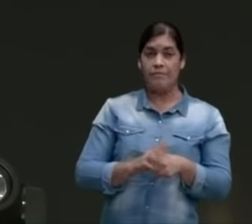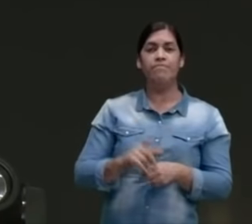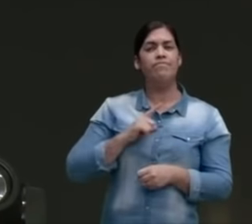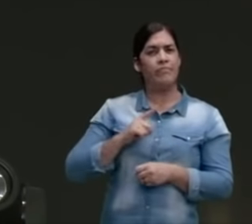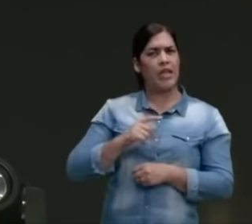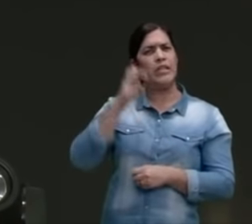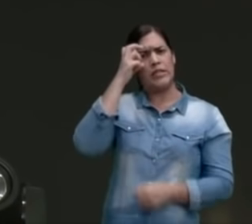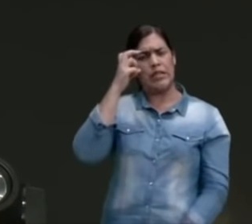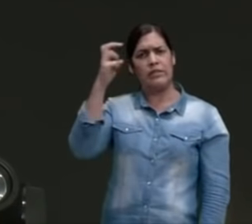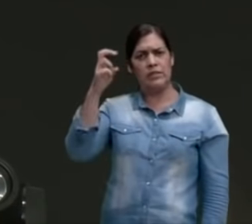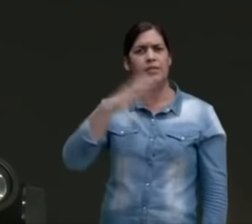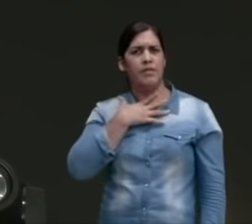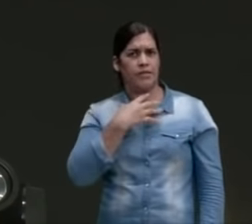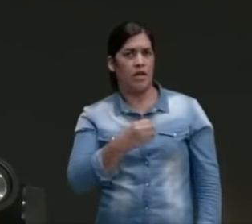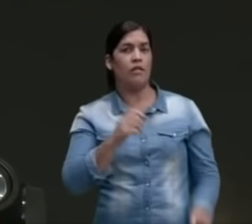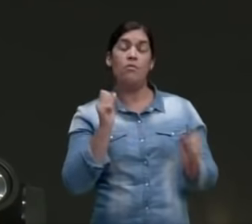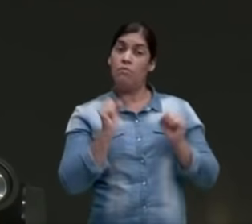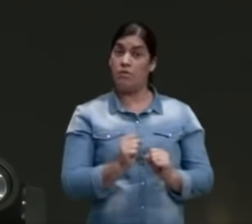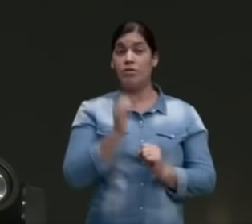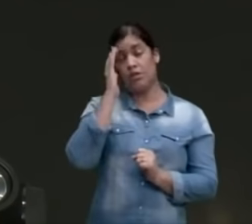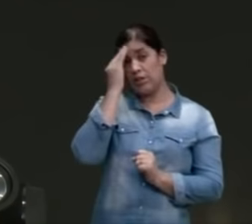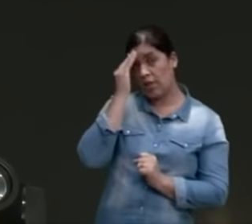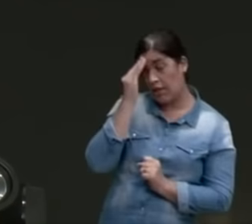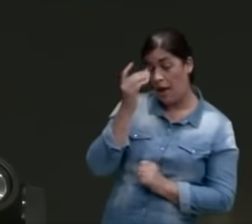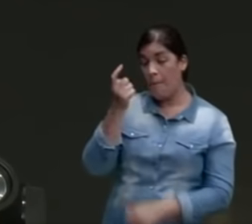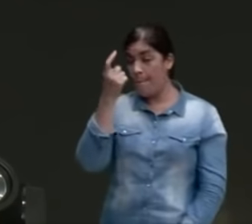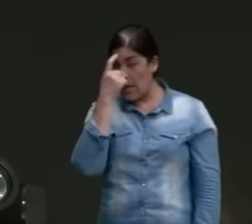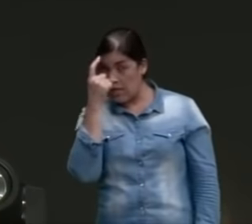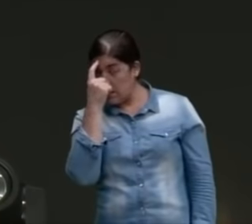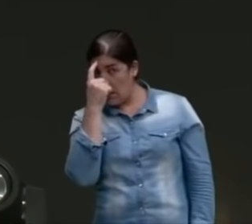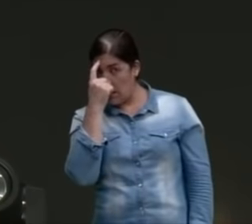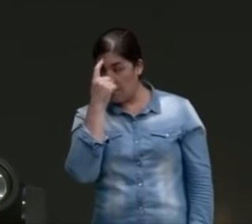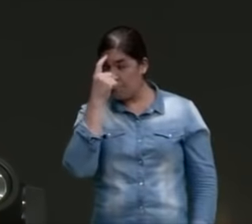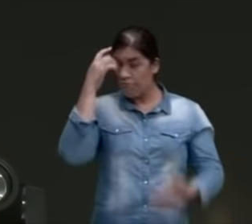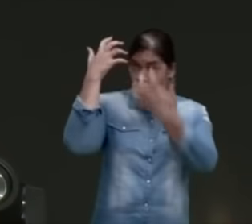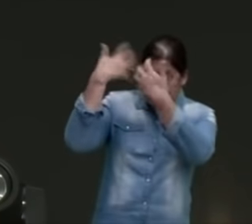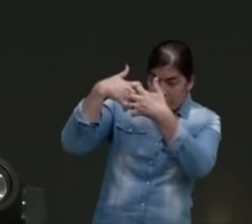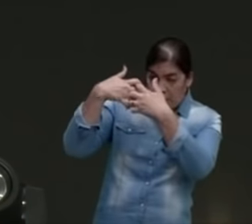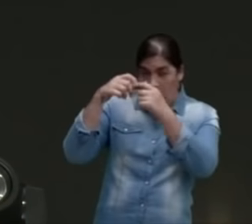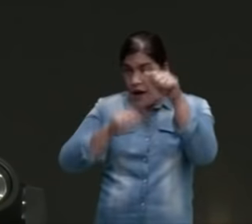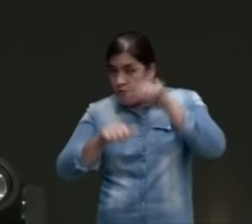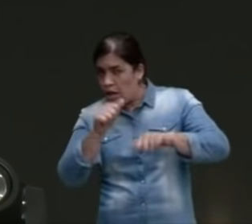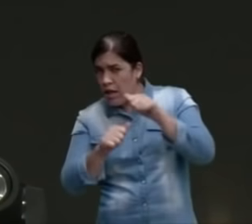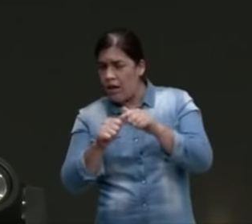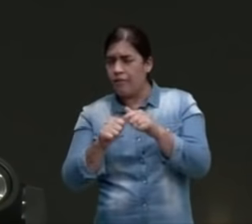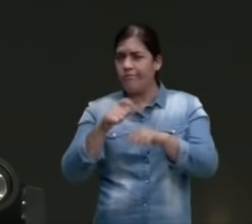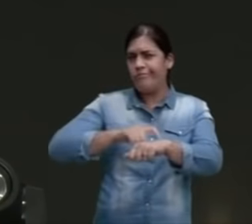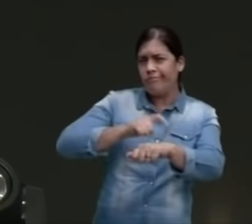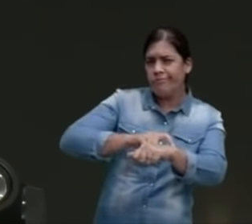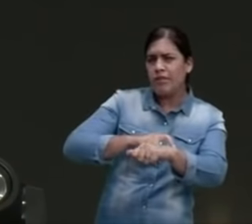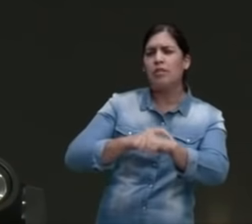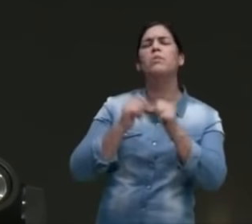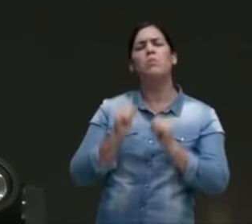inteligência artificial, ela pode entender, ela pode pensar, ela pode raciocinar, analisar toda a situação. Ela